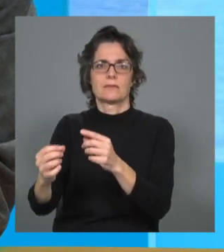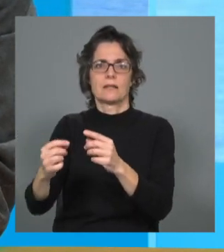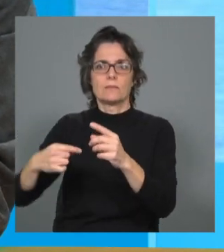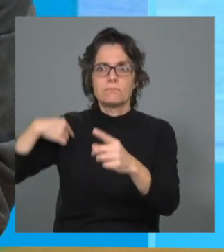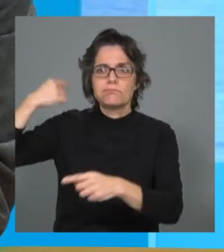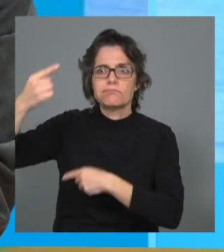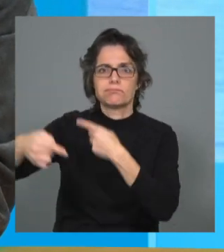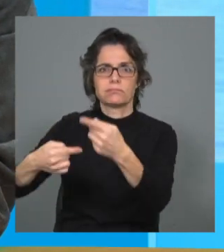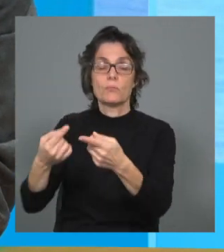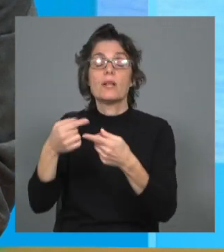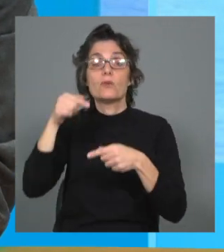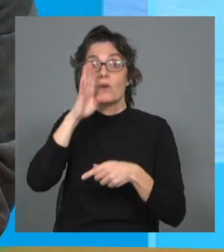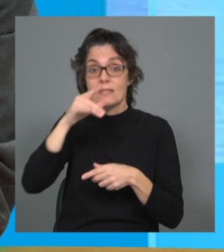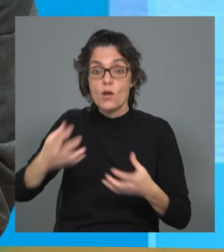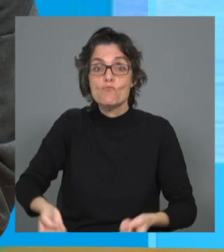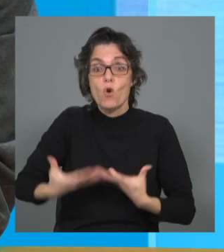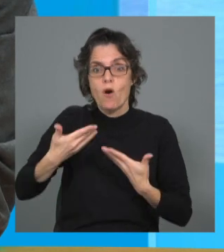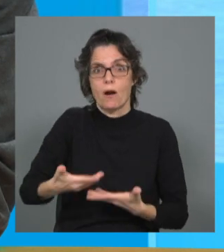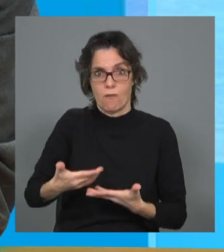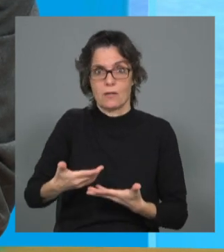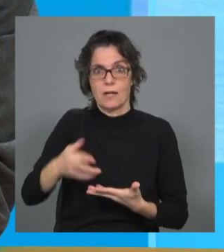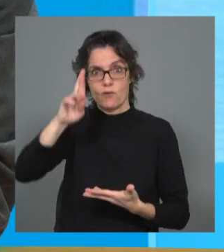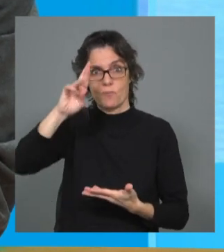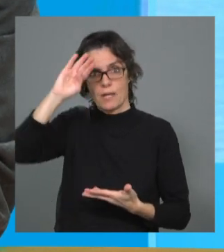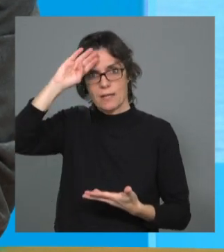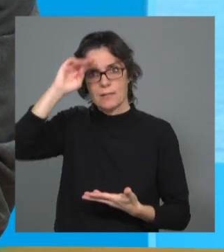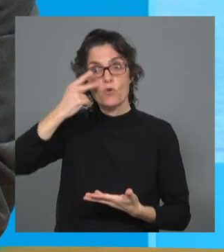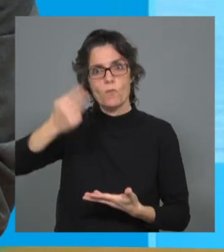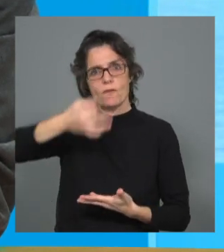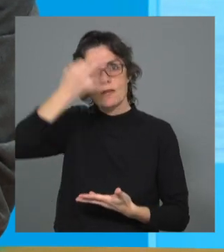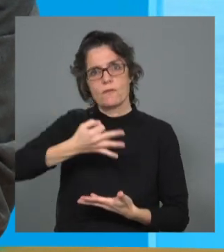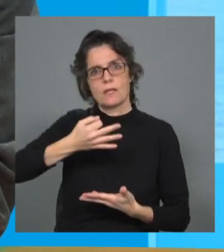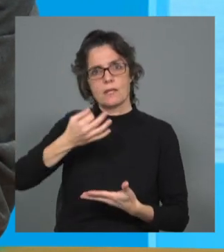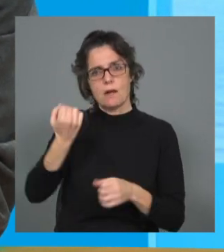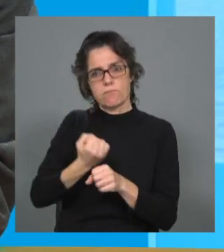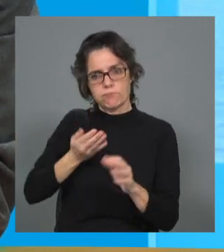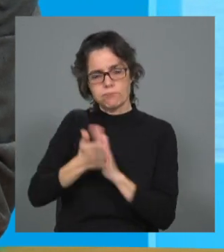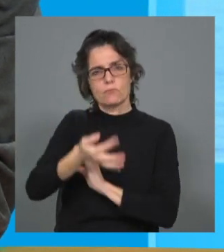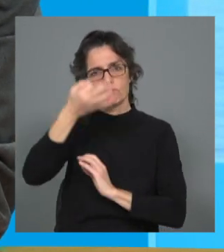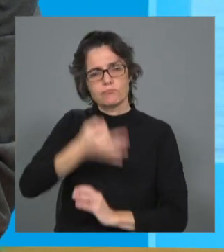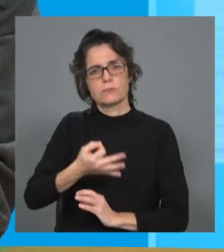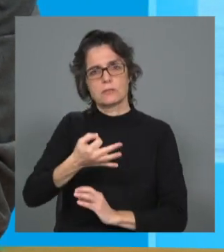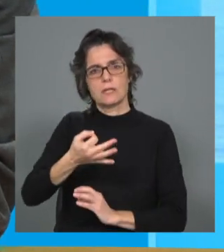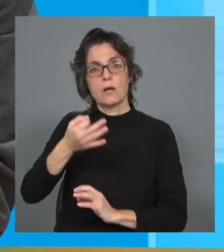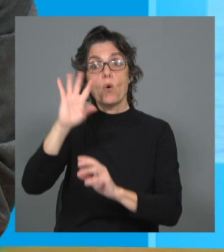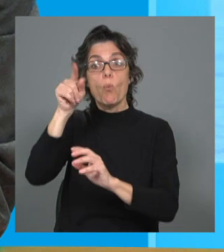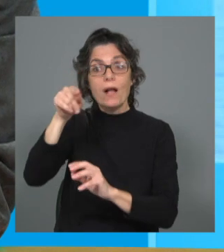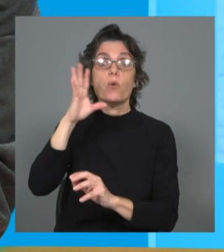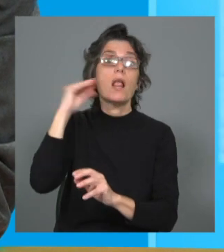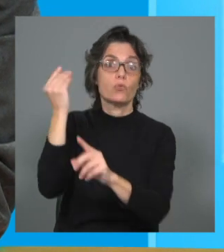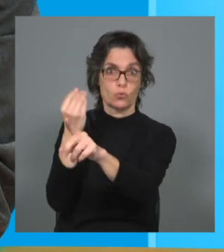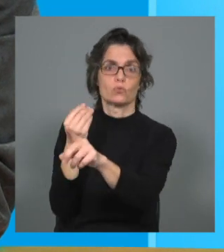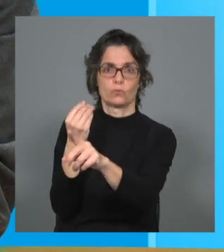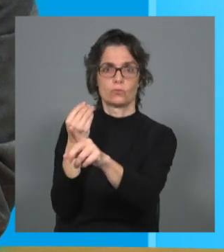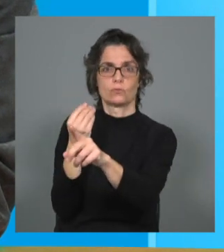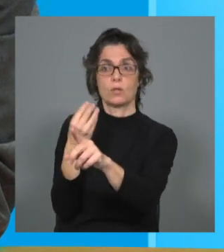dá esperanças de uma vida digna, de emprego, de segurança económica para a idade adulta deles, porque estamos a falar